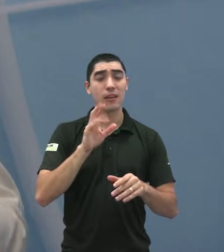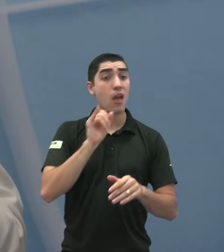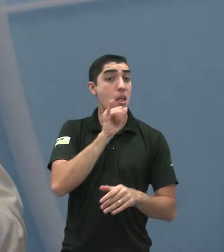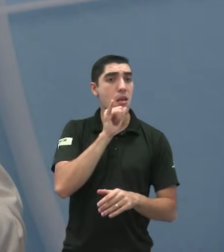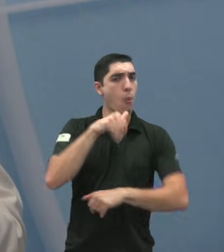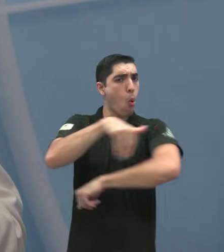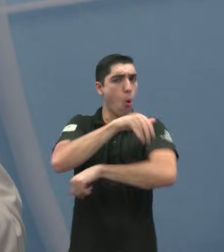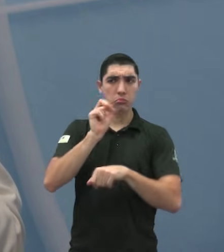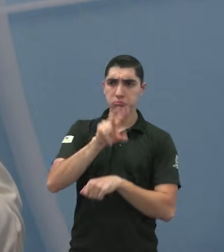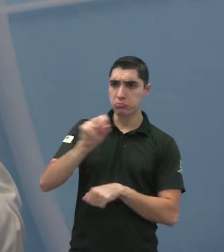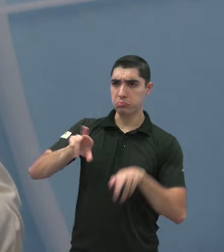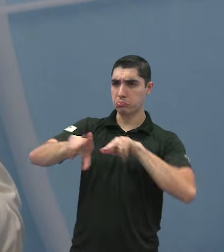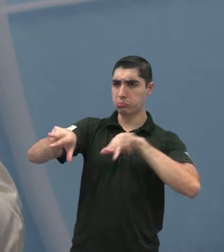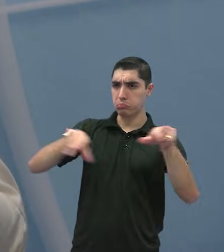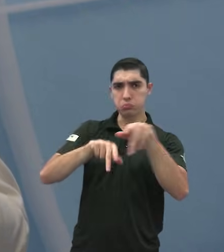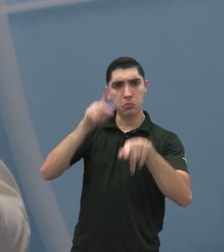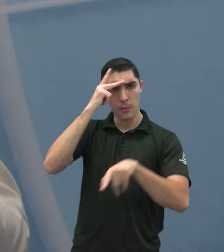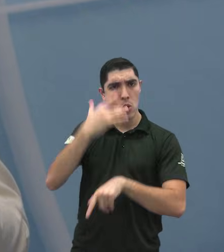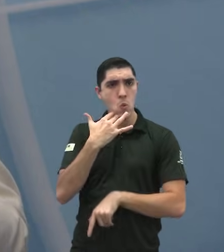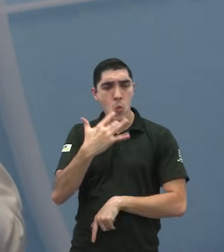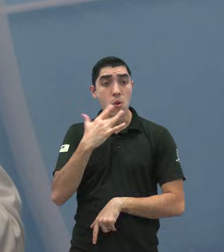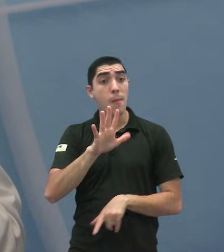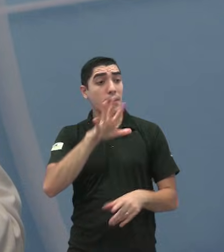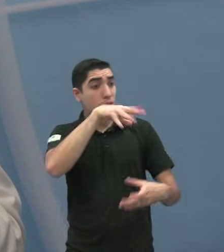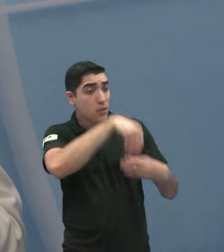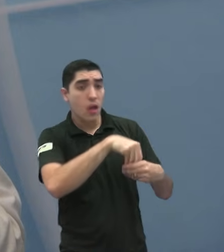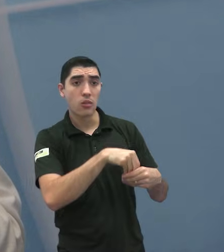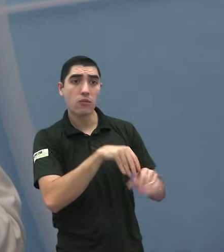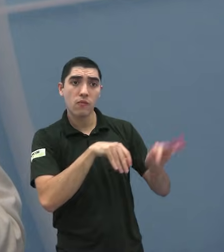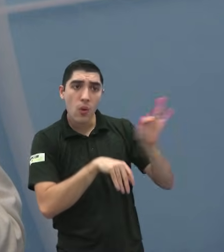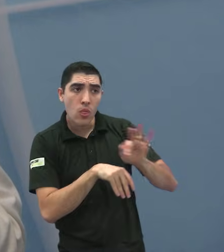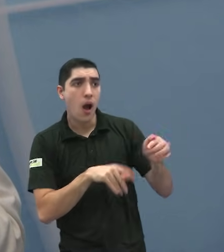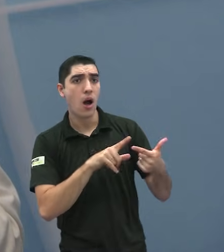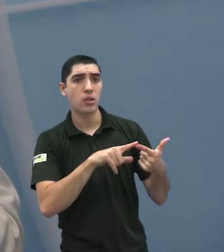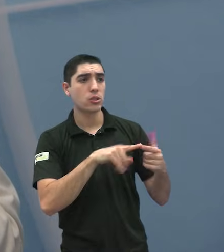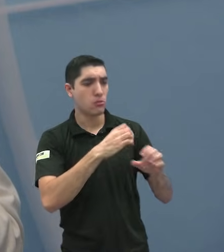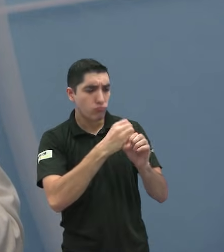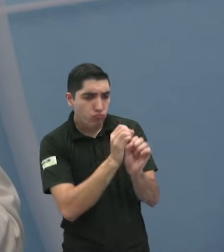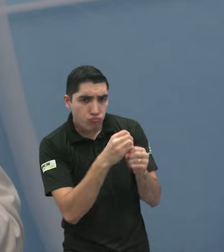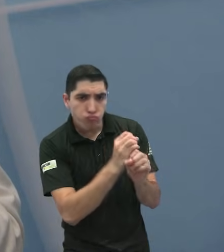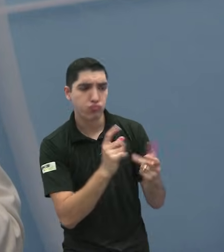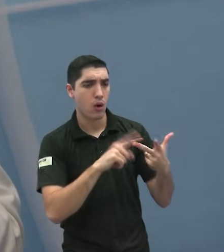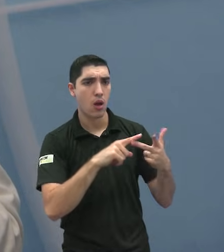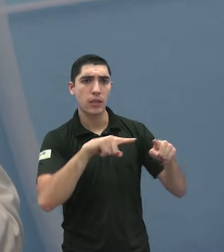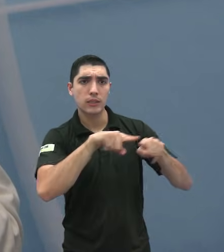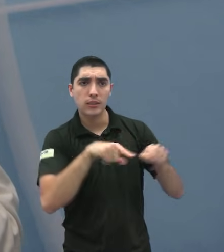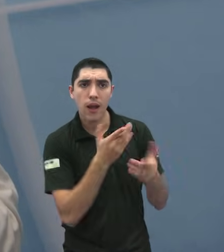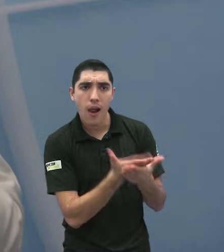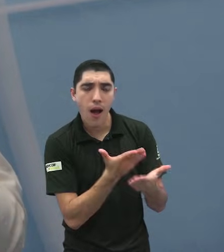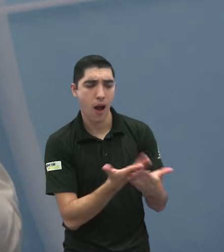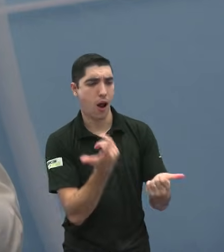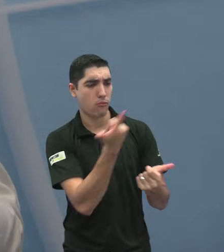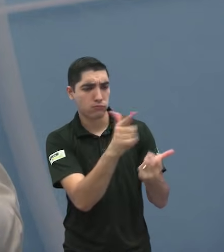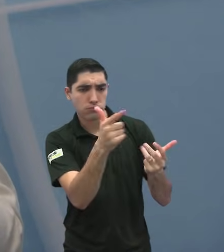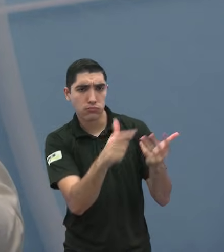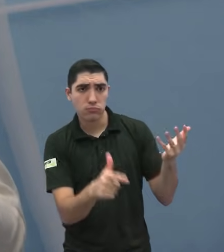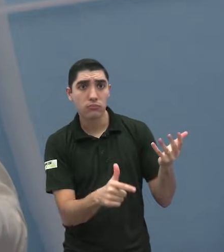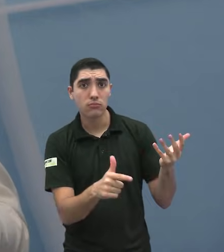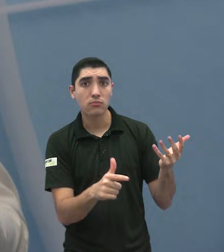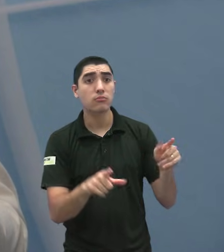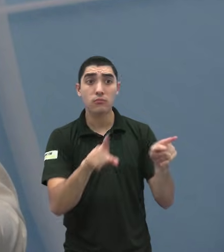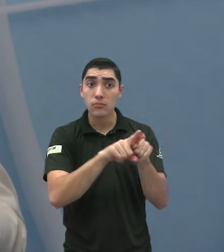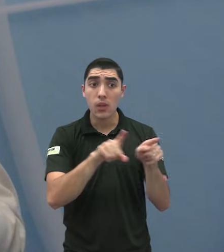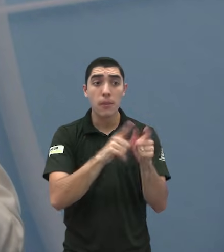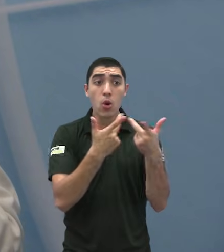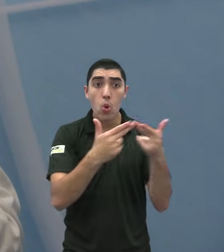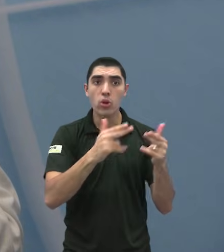nas ruas também esteja representada nos laboratórios, salas de aulas, e também nas